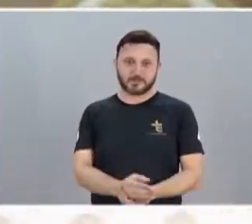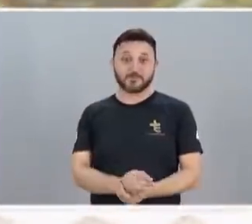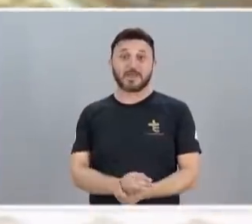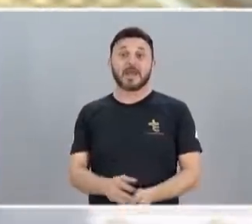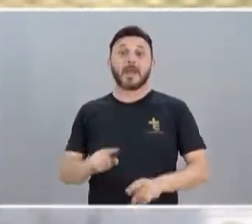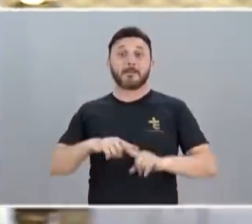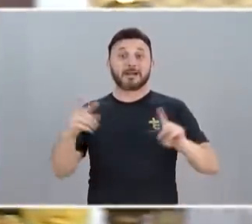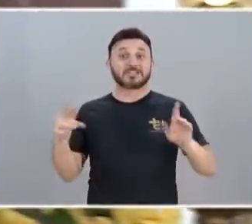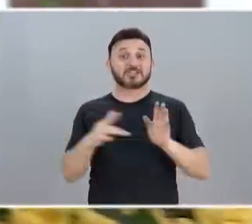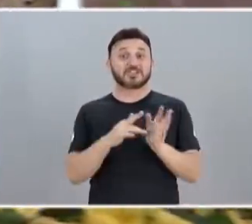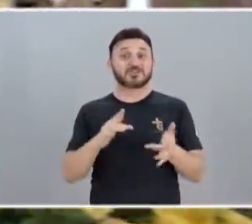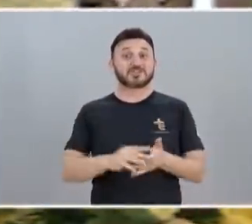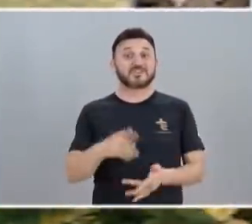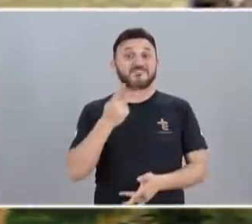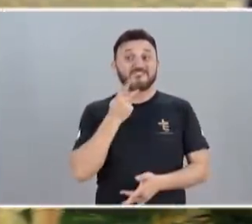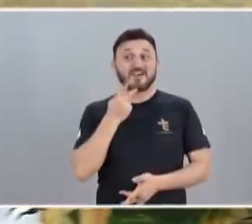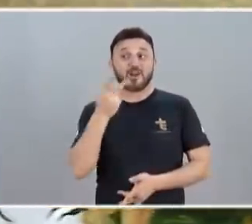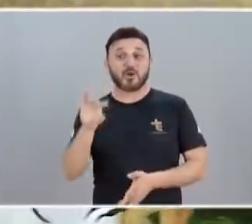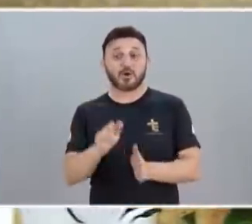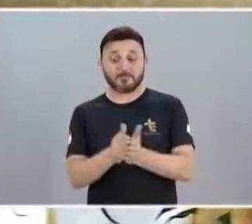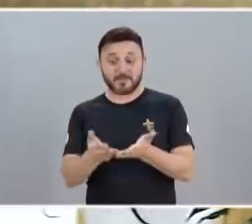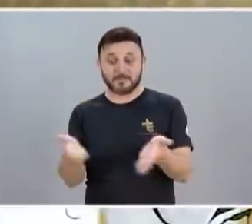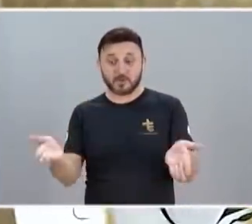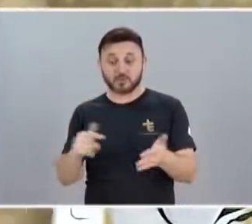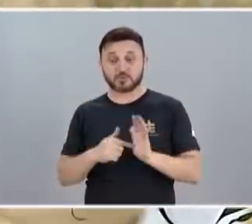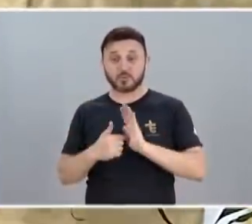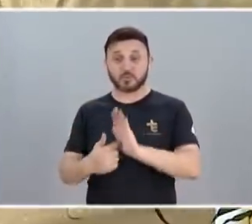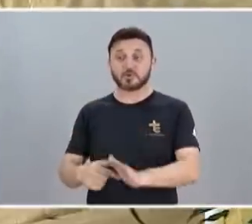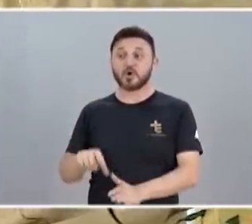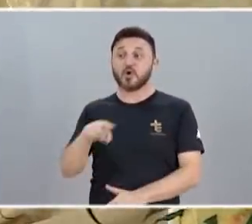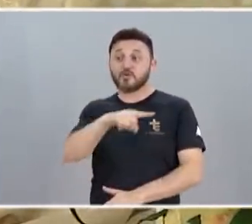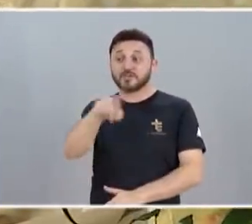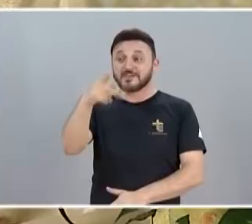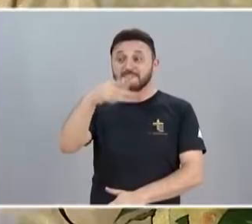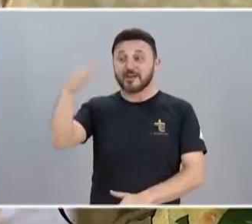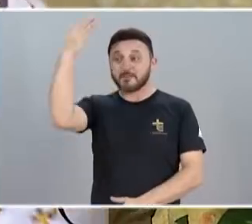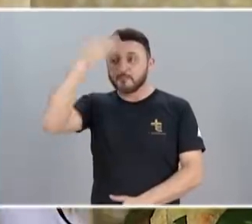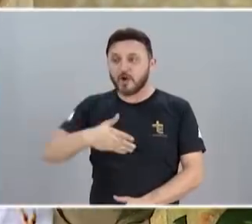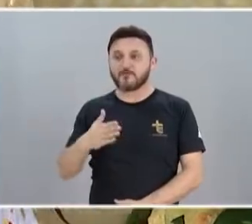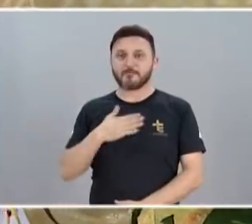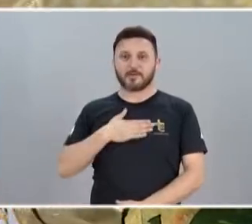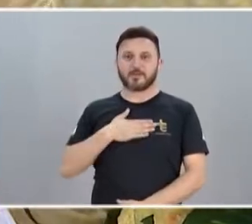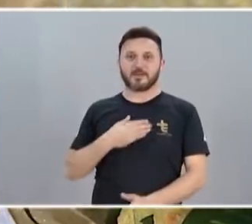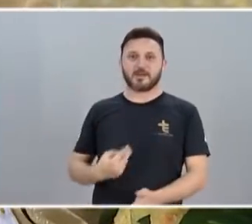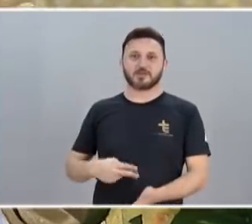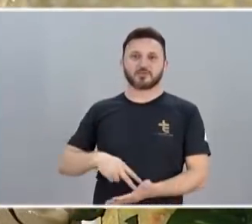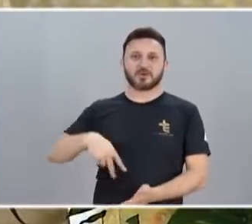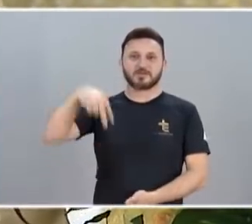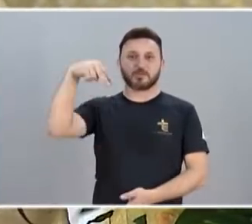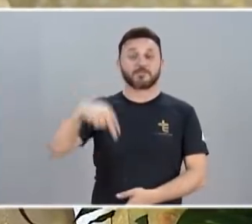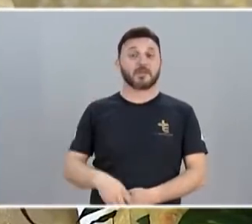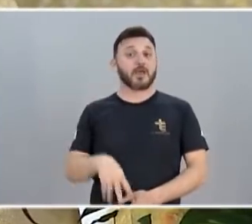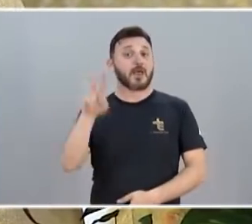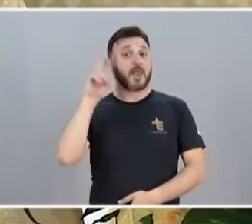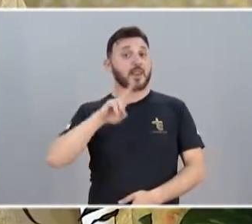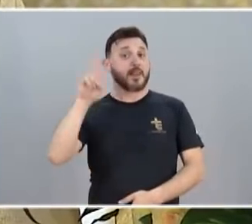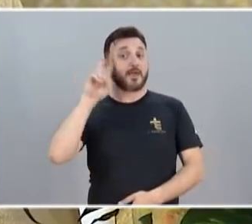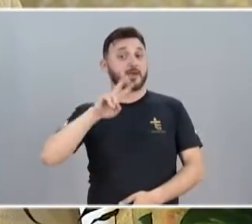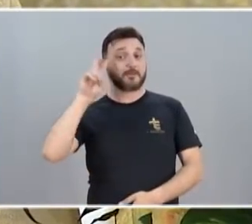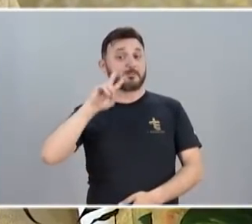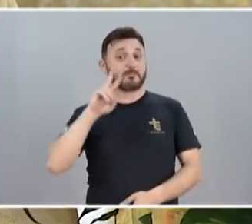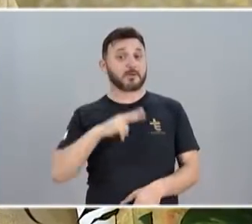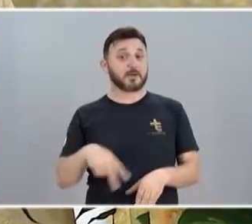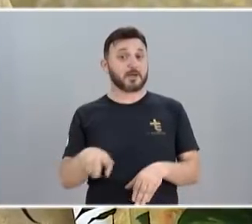você será testemunha de mim. E lembremos que a